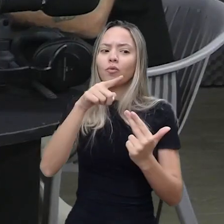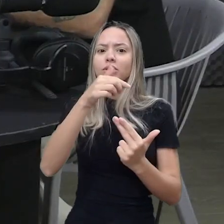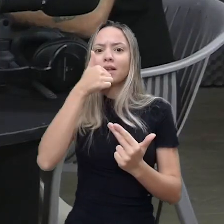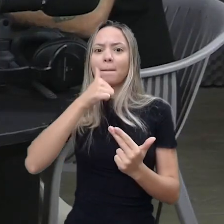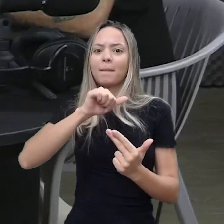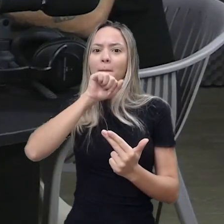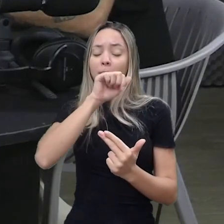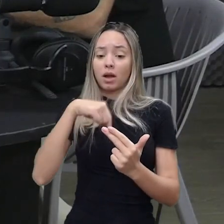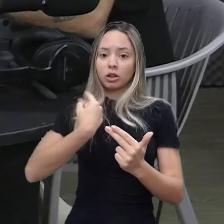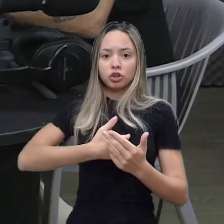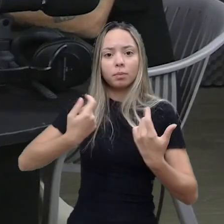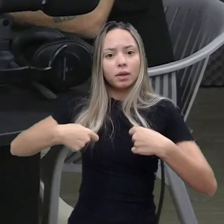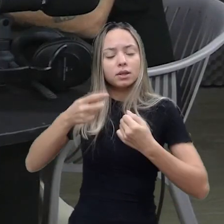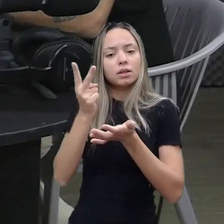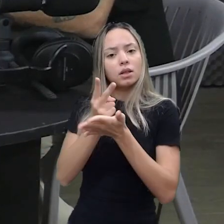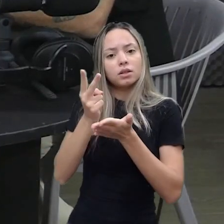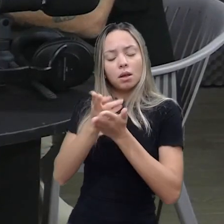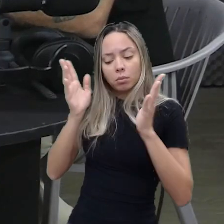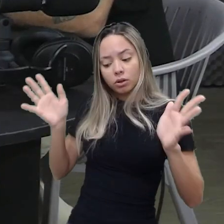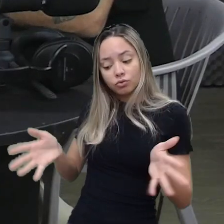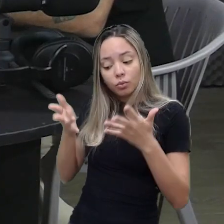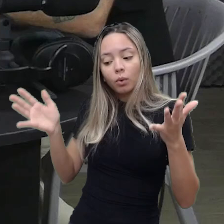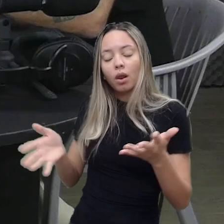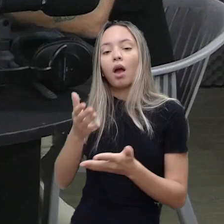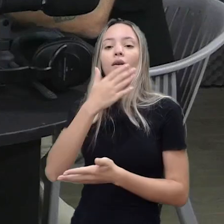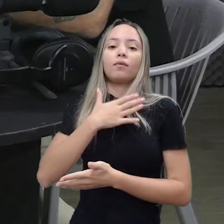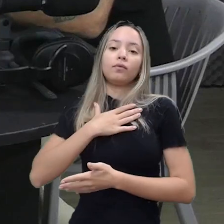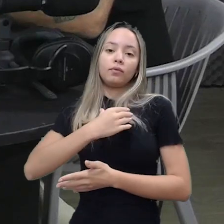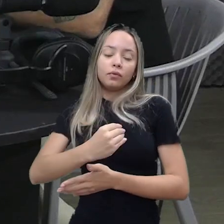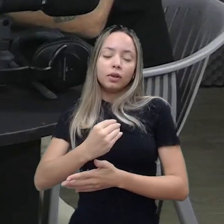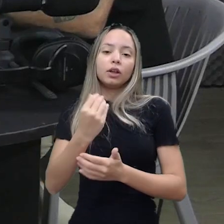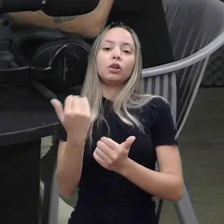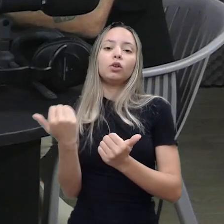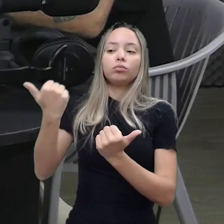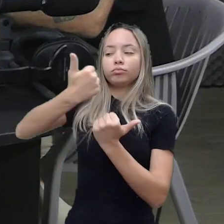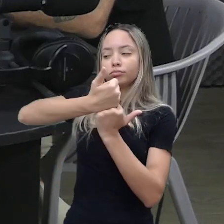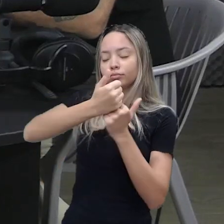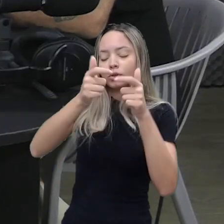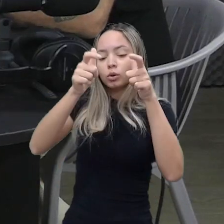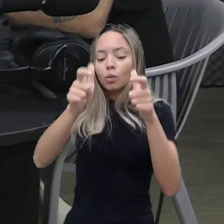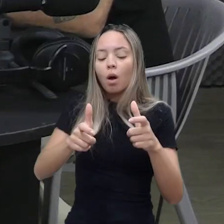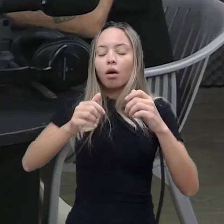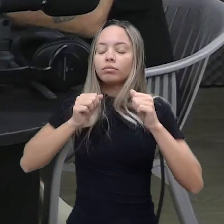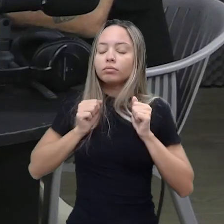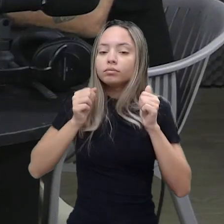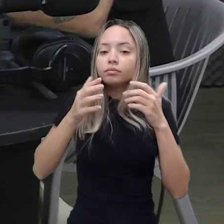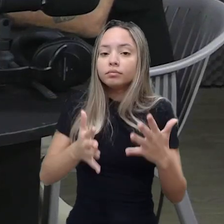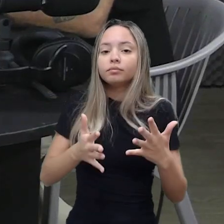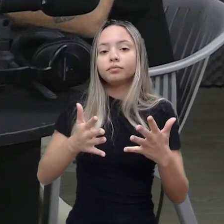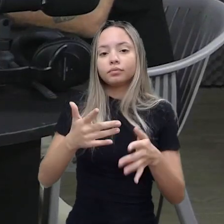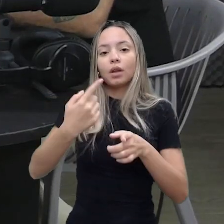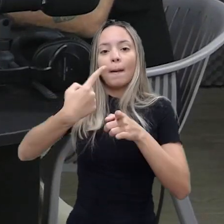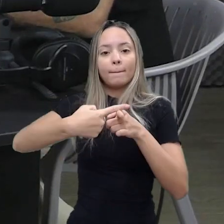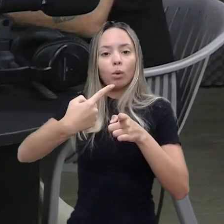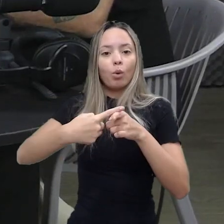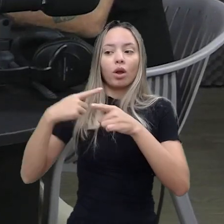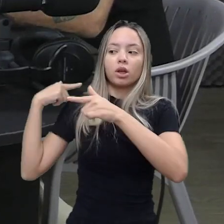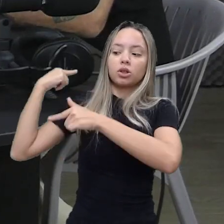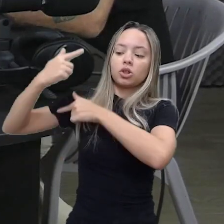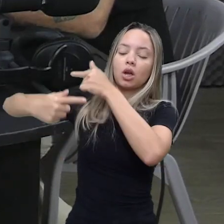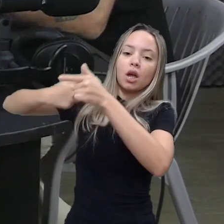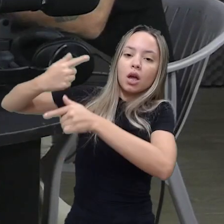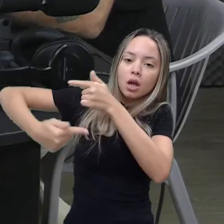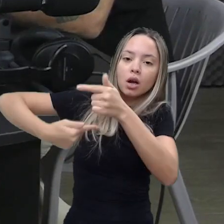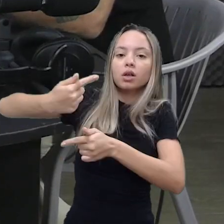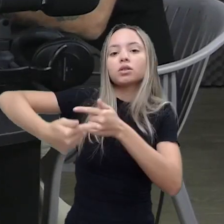empoderar nossos filhos e filhas, né? Para ocupar esse lugar de empoderamento, de fala, porque outras gerações hão de vir, né? Isso